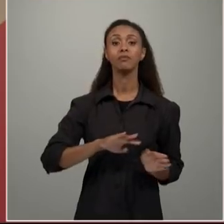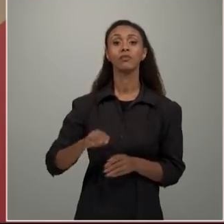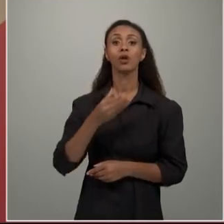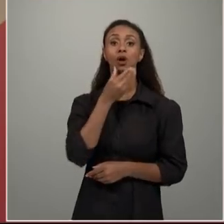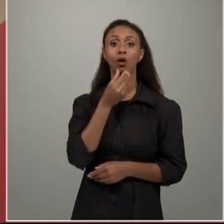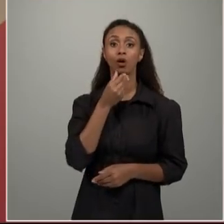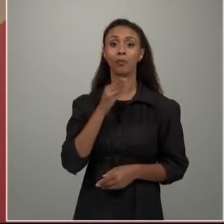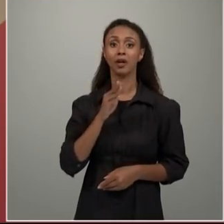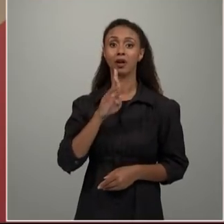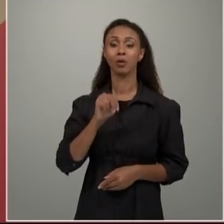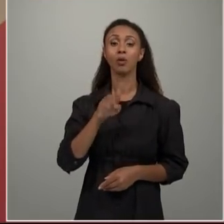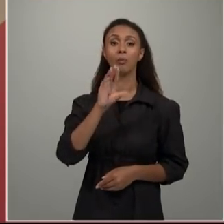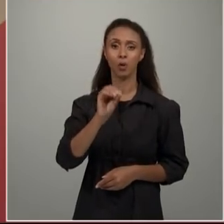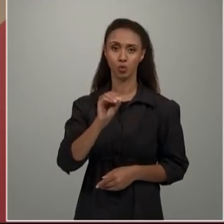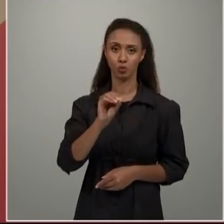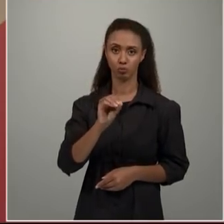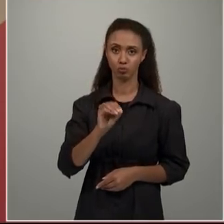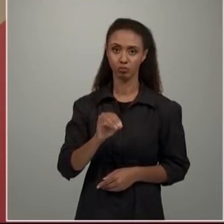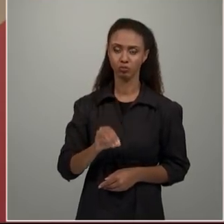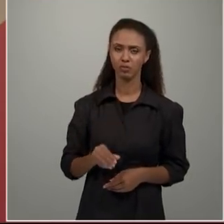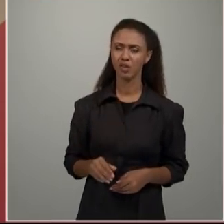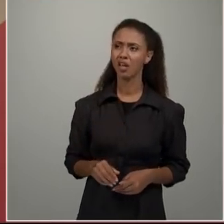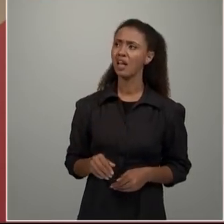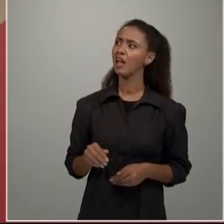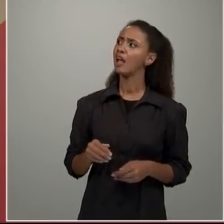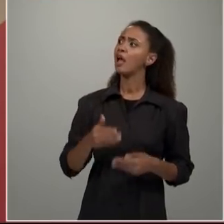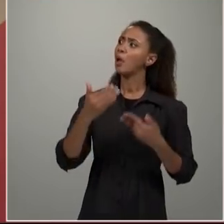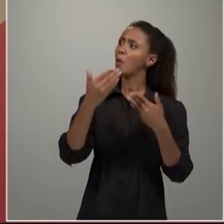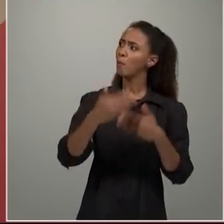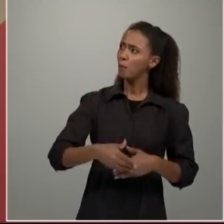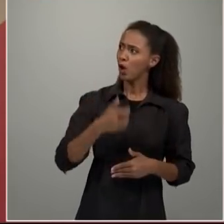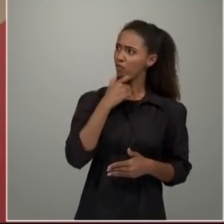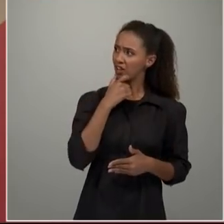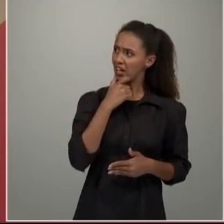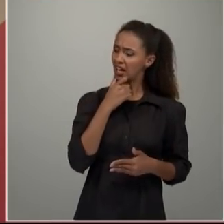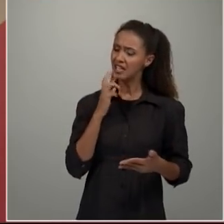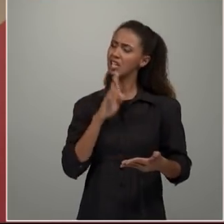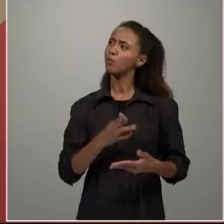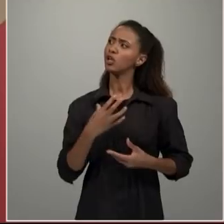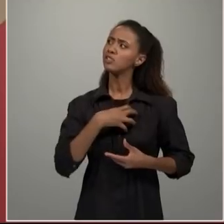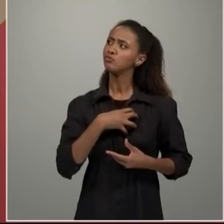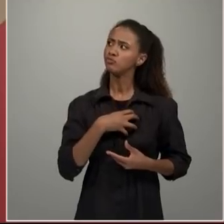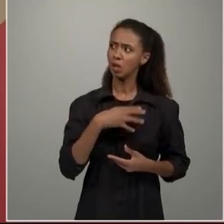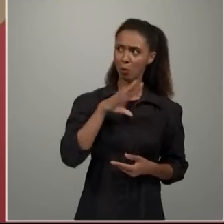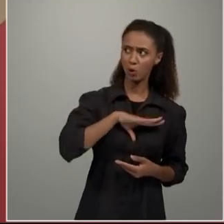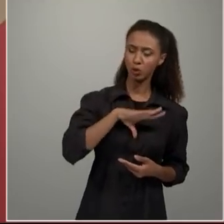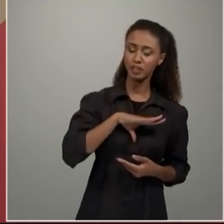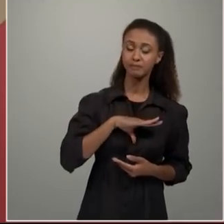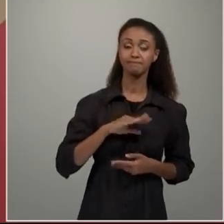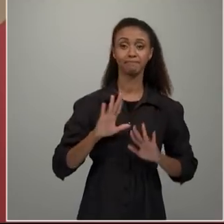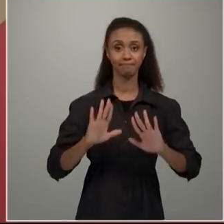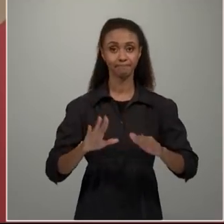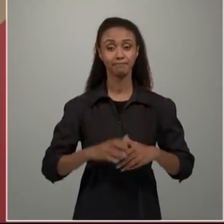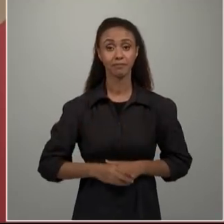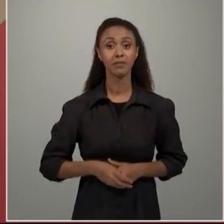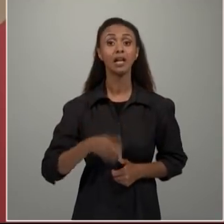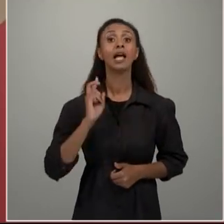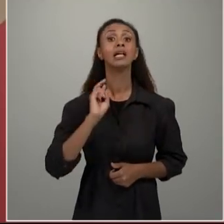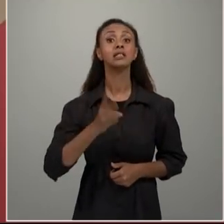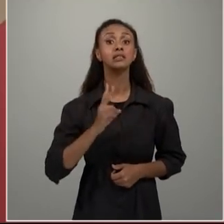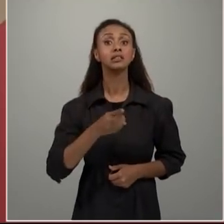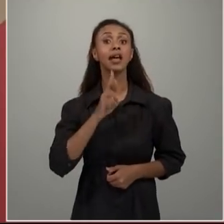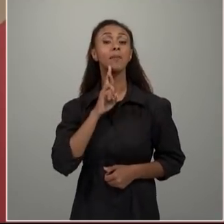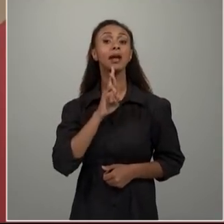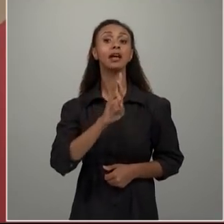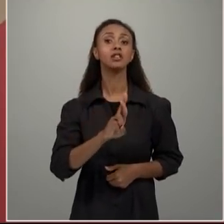bruno as provas deverão ser respondidas em português na verdade bruno a gente vai trabalhar com as provas sempre com resposta é